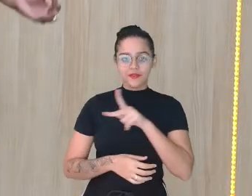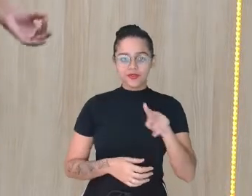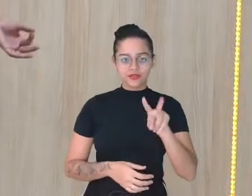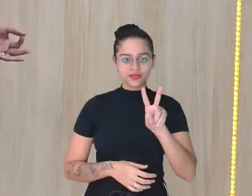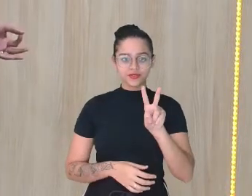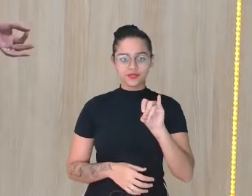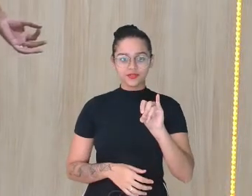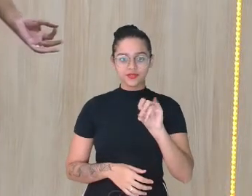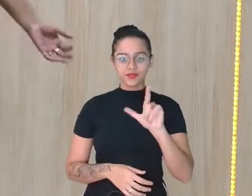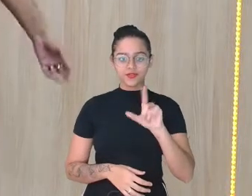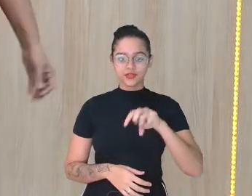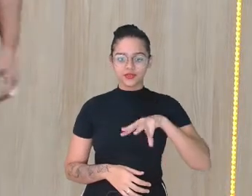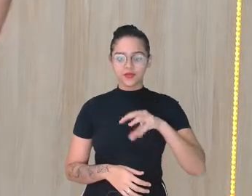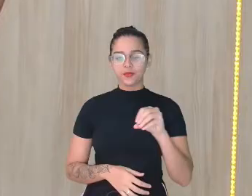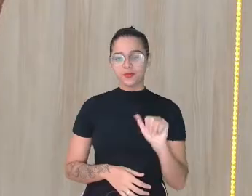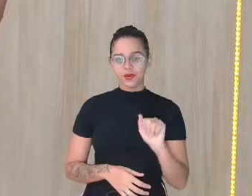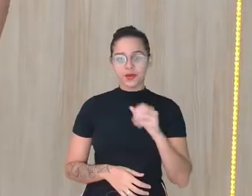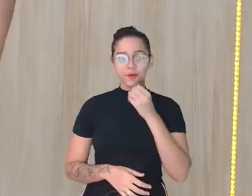Bom dia, Vilma.